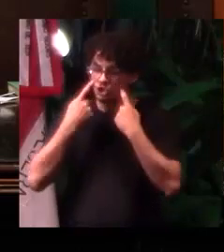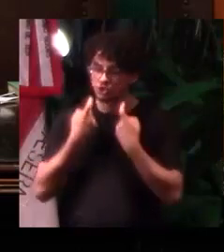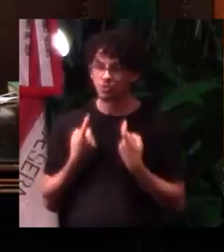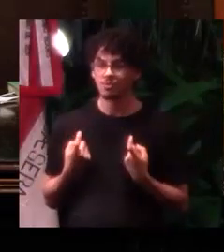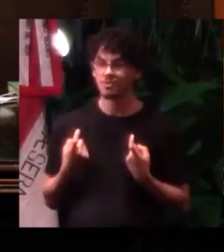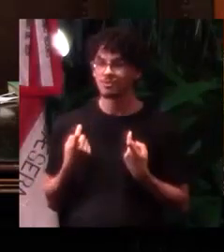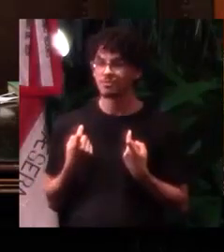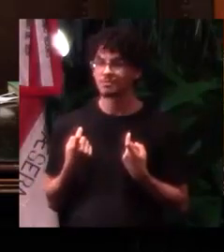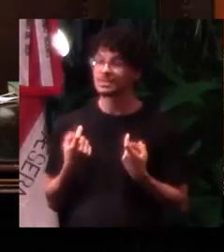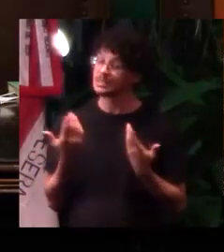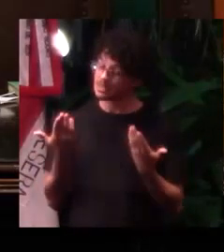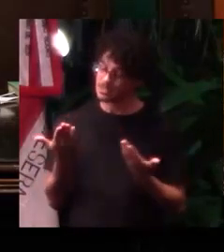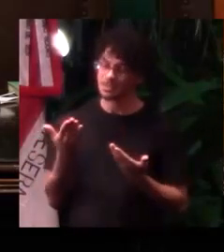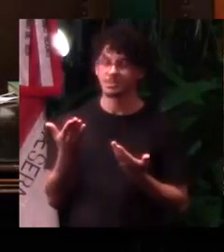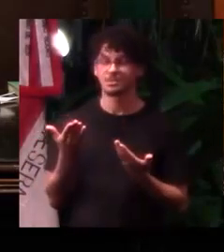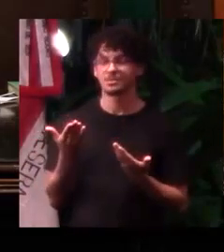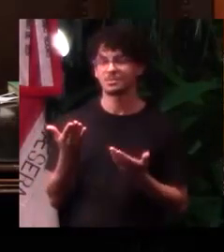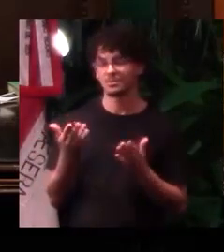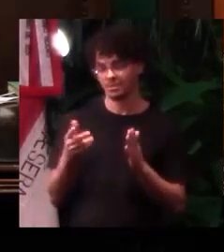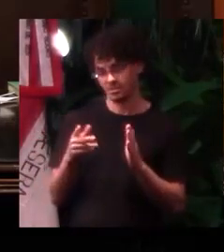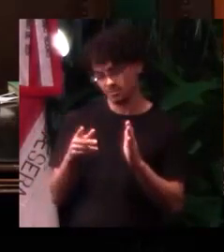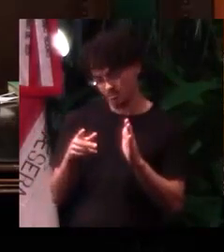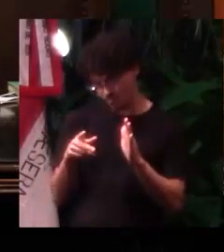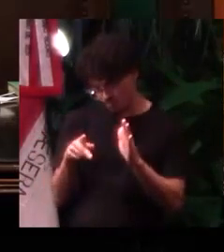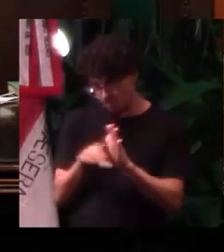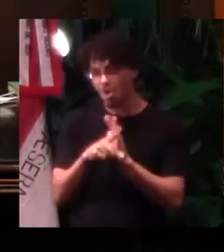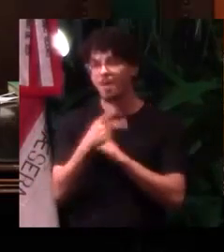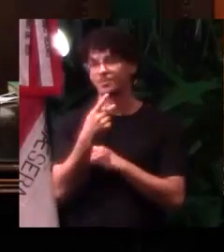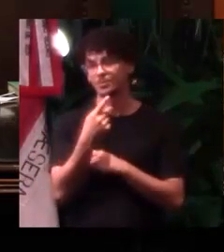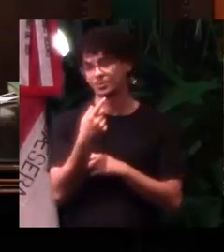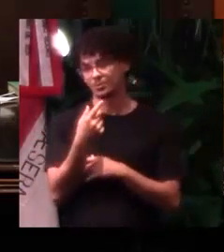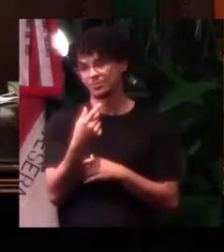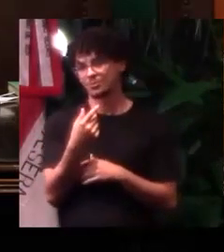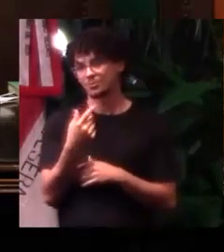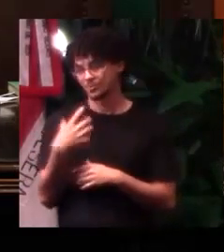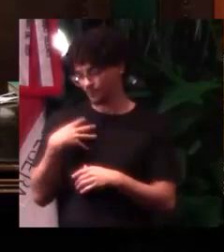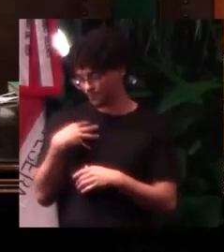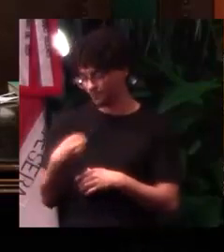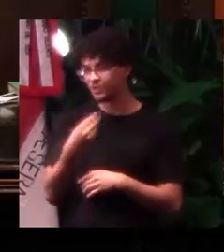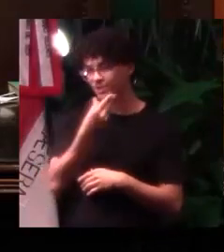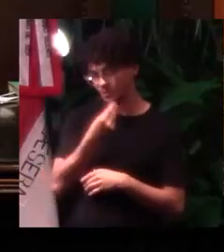E inclusive o próprio narrador. E a partir daí,